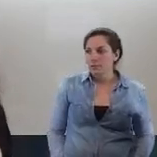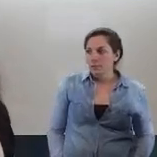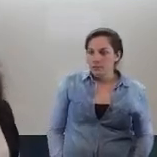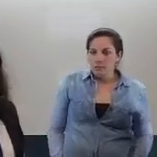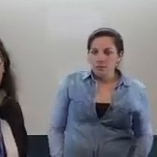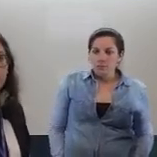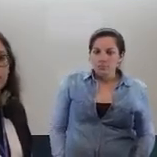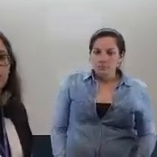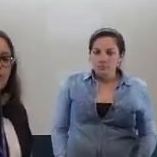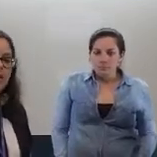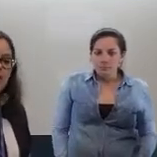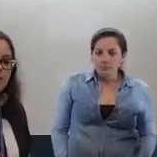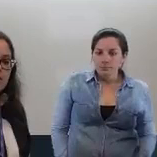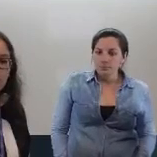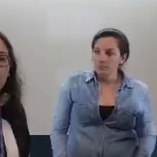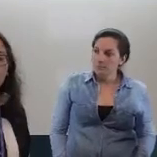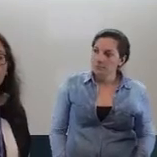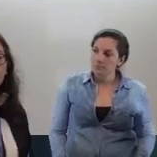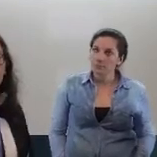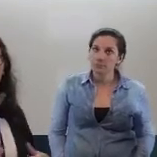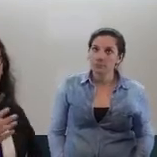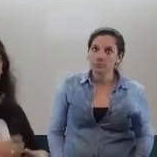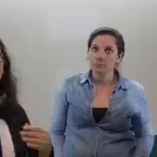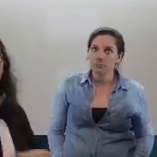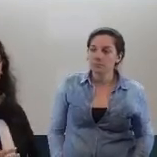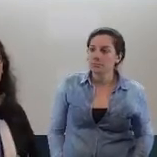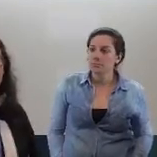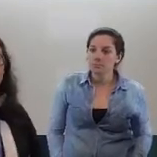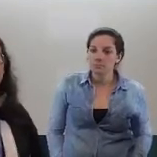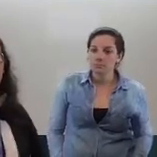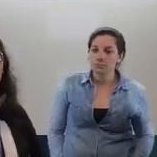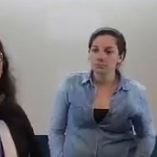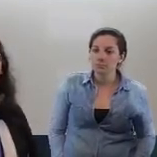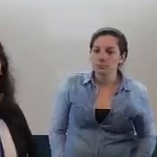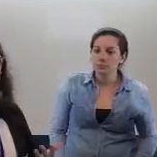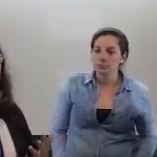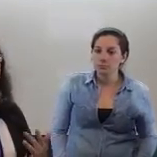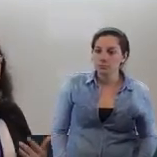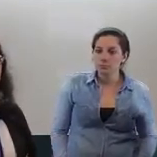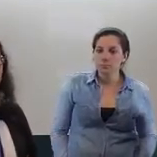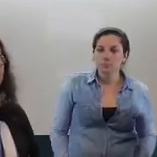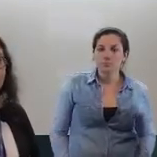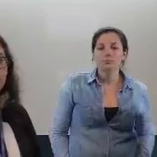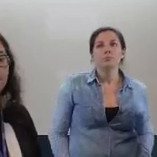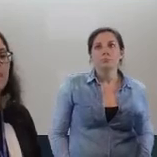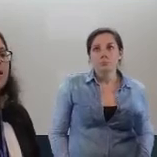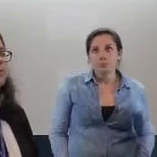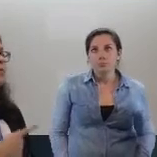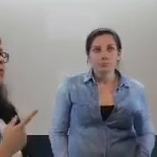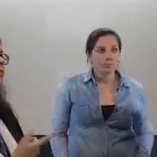uma das fontes de informações valiosas que a gente tem não são só essas acadêmicas científicas, tá? Filmes são fontes de